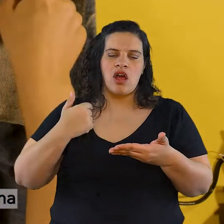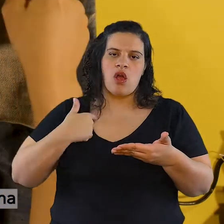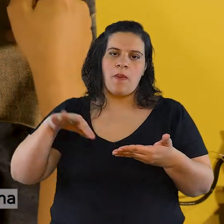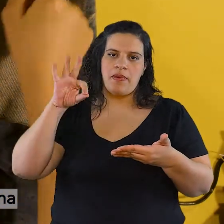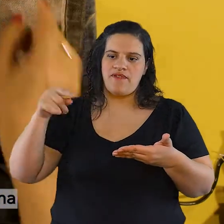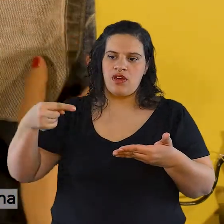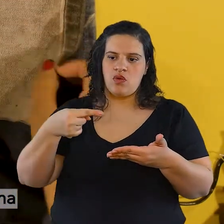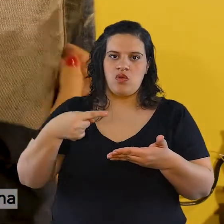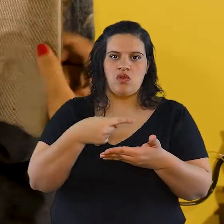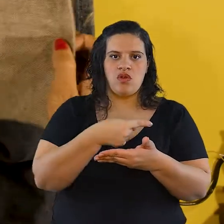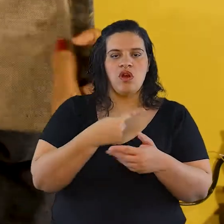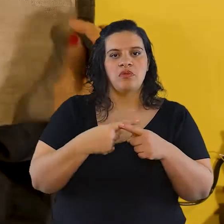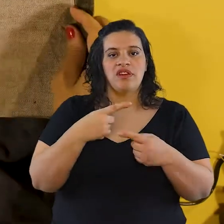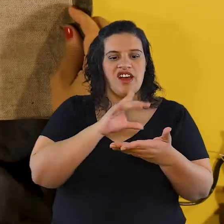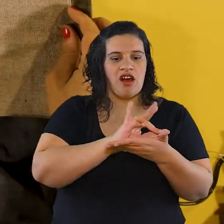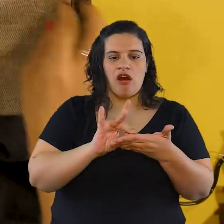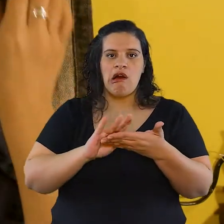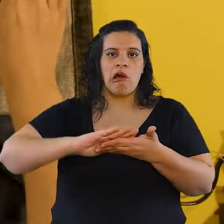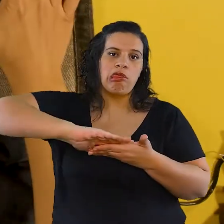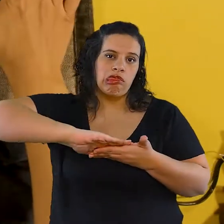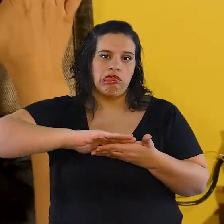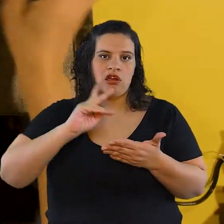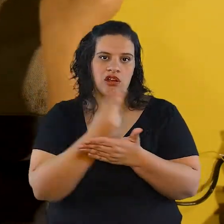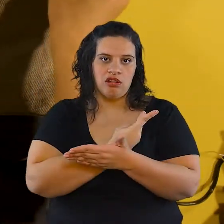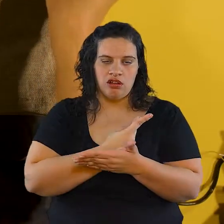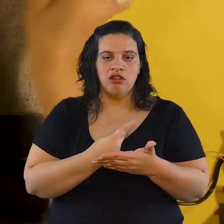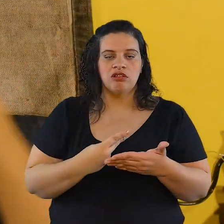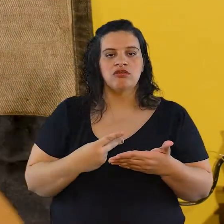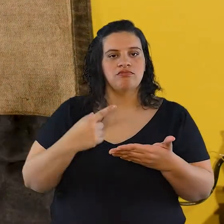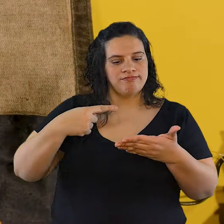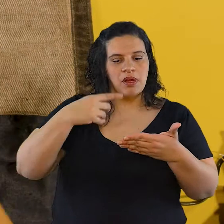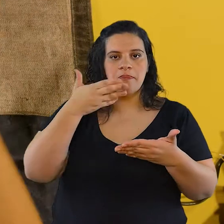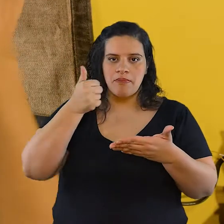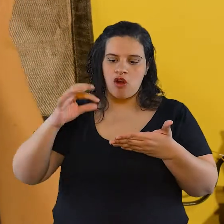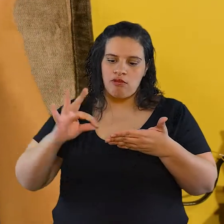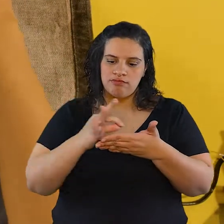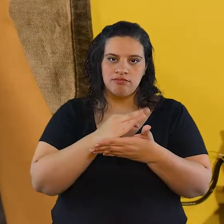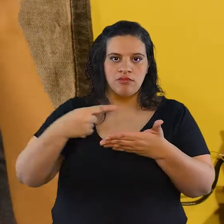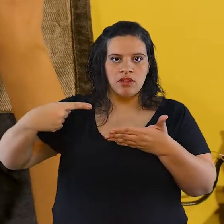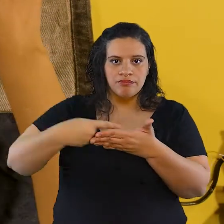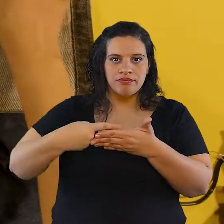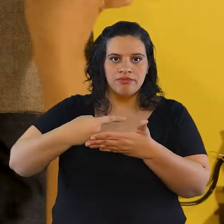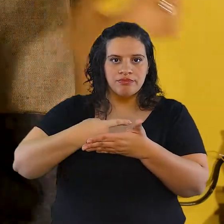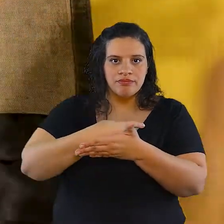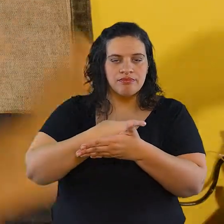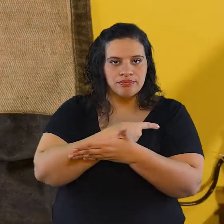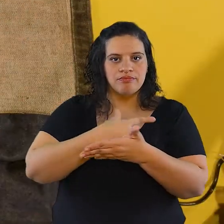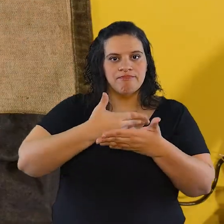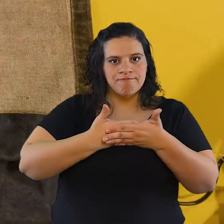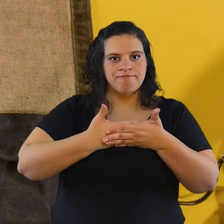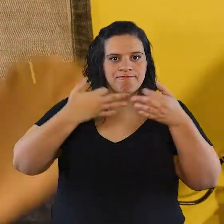tá dobradinha para cima, eu vou alfinetar para também não ter risco dela eu tá colando aqui e ela tá uma parte para